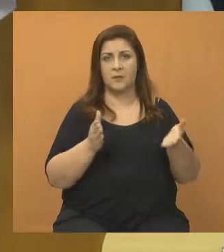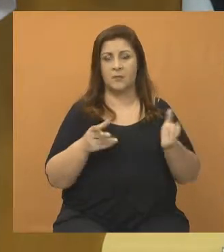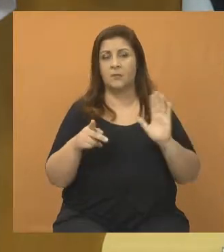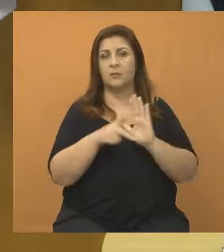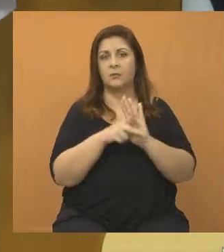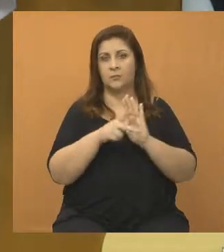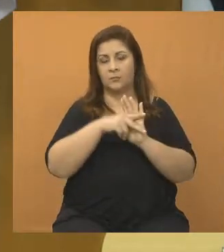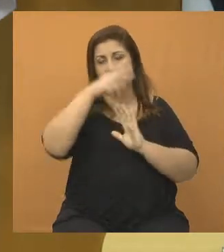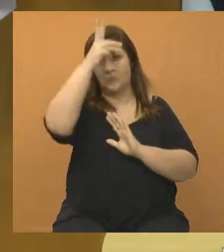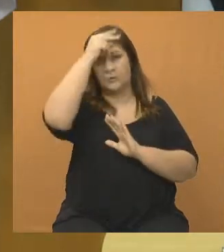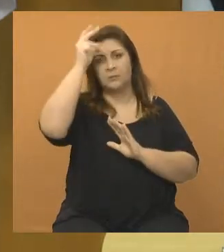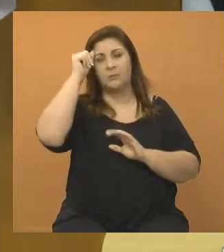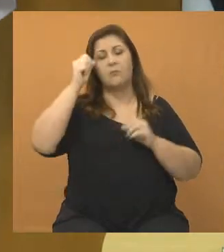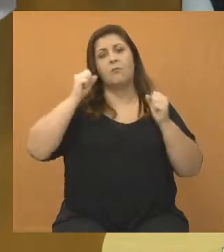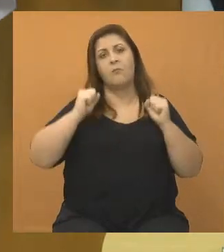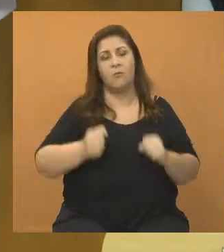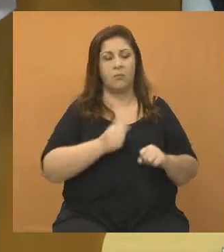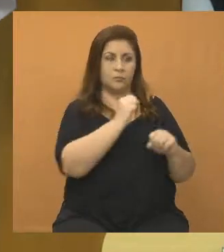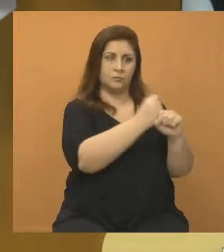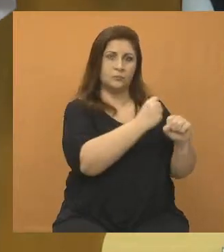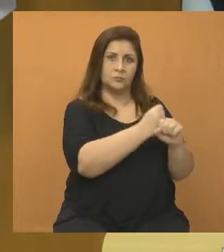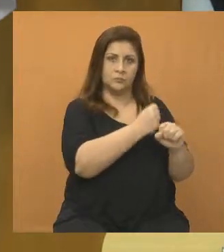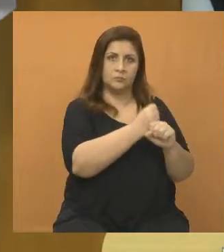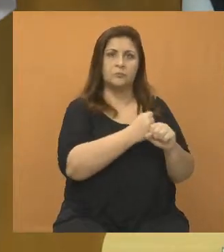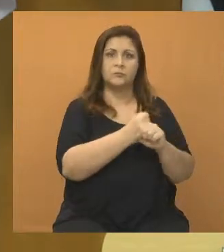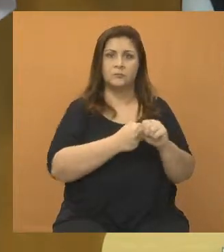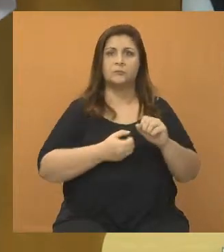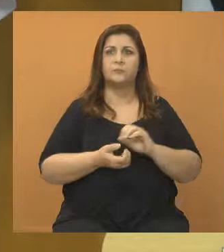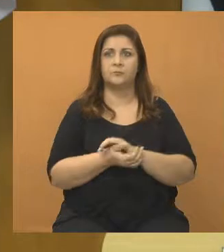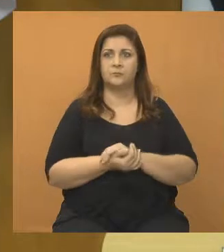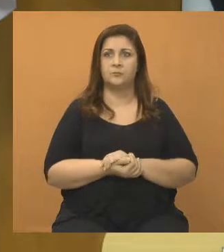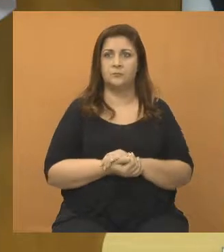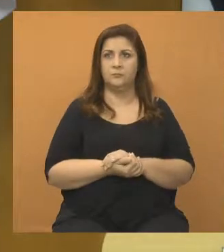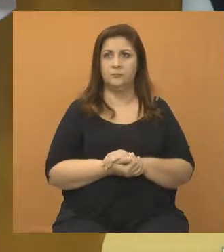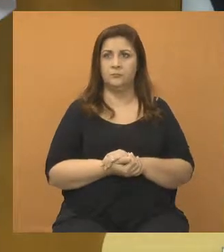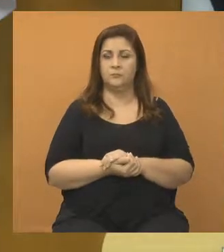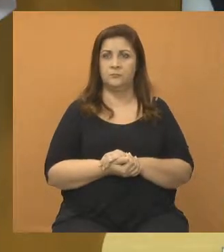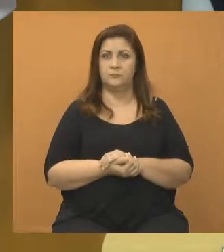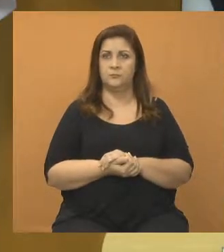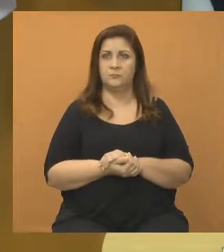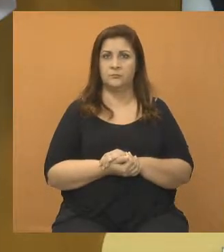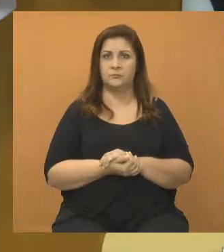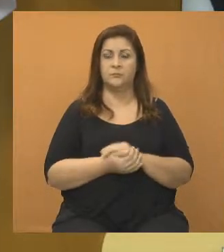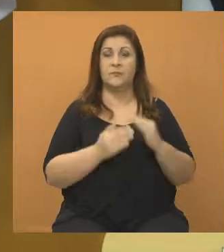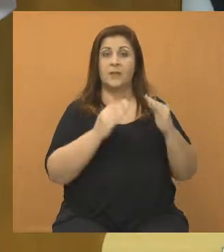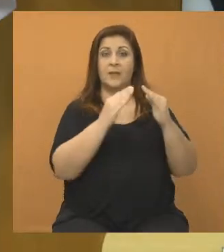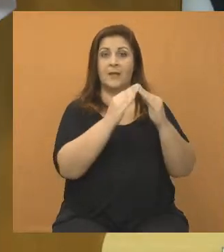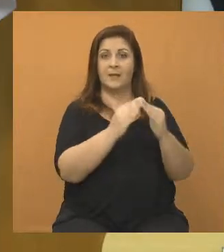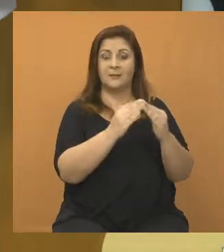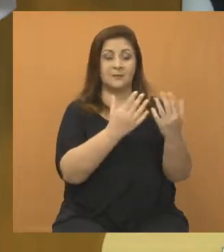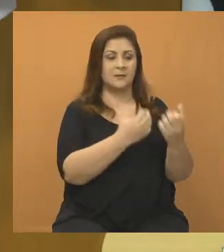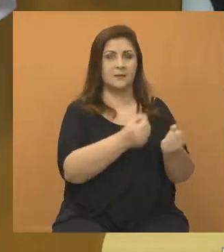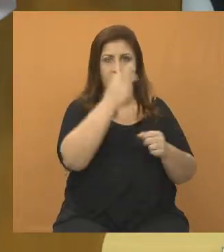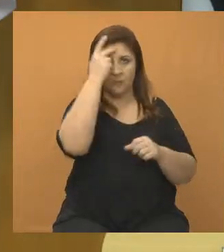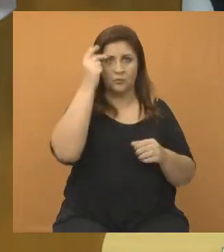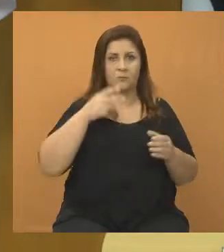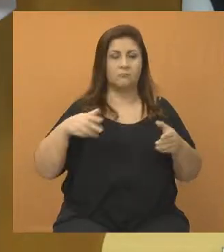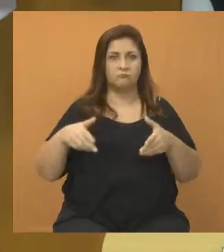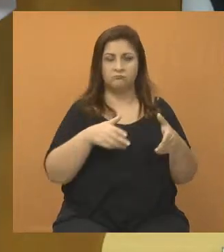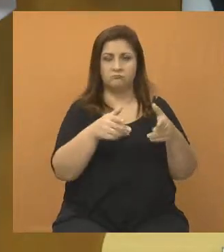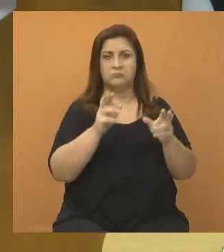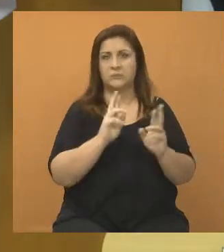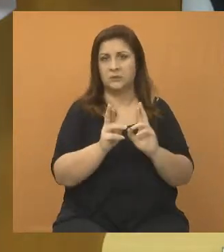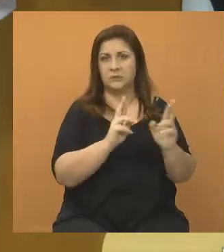ser nosso, e isso possibilita que a gente consiga reformar a casa de passagem. Então, isso vai dar um salto para a